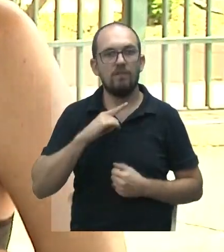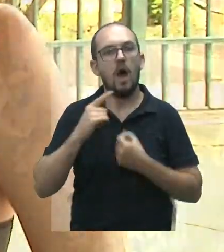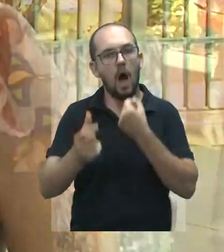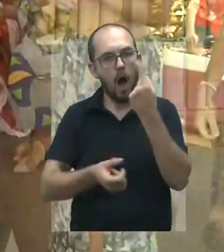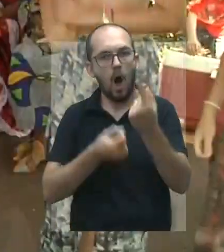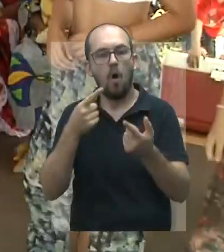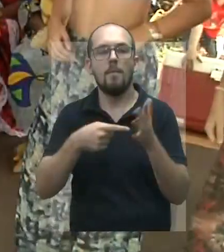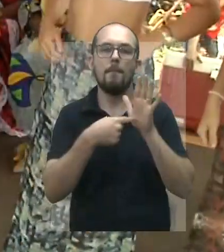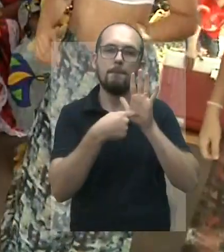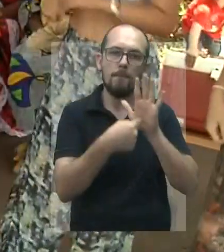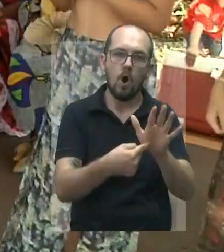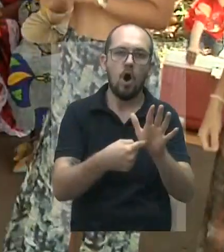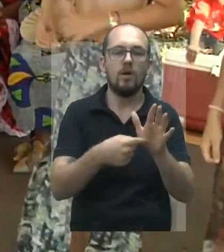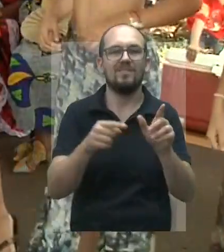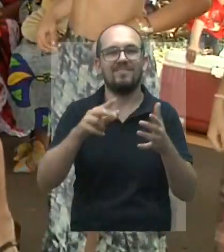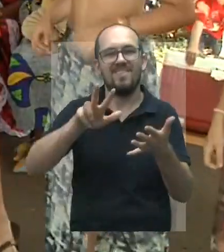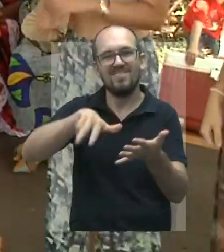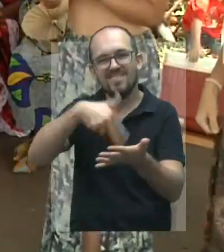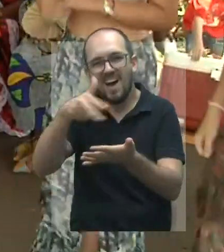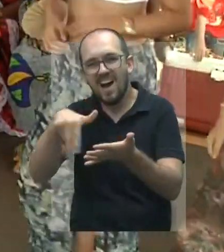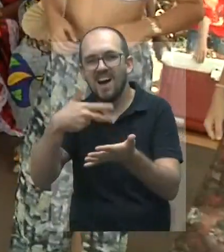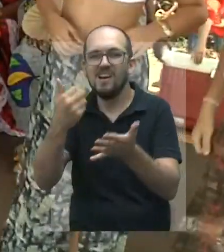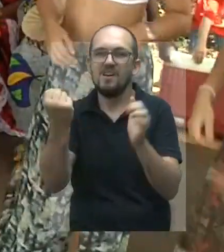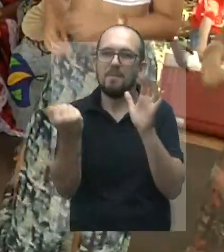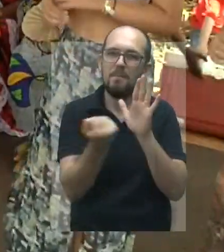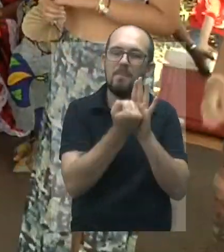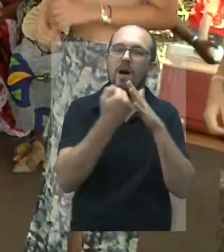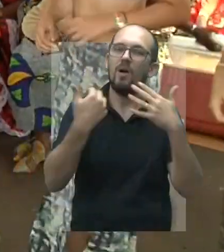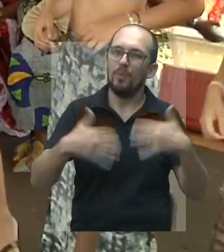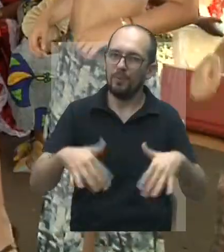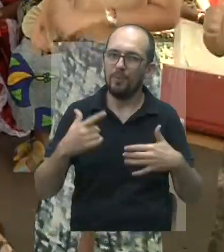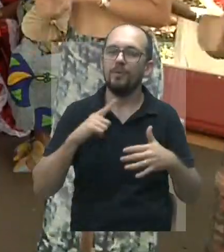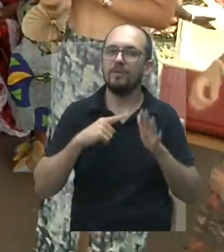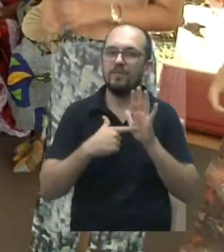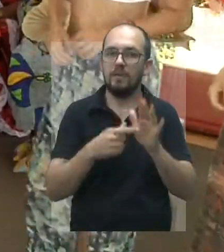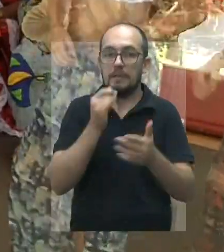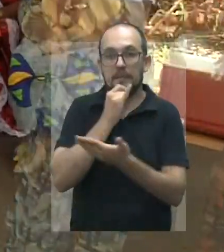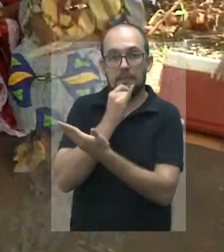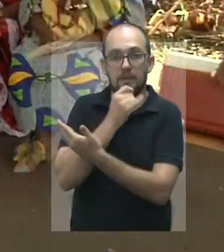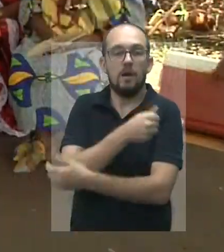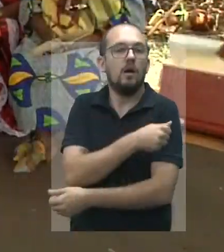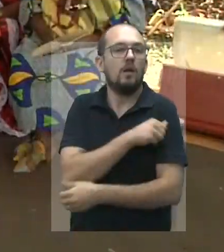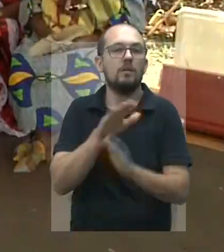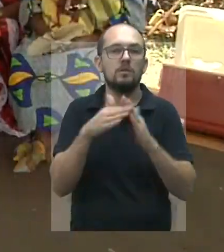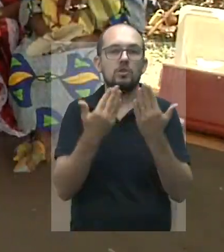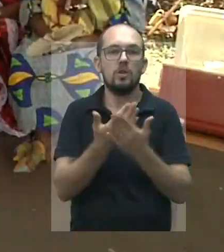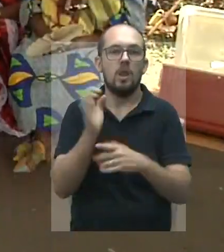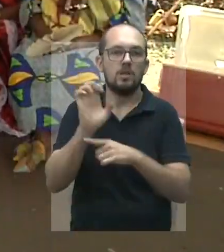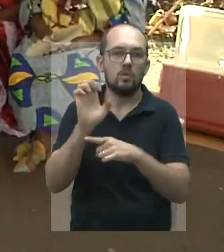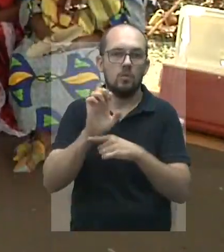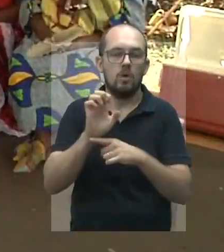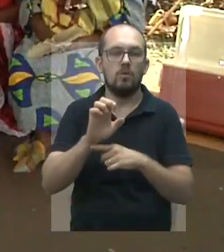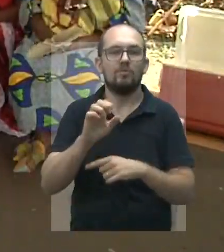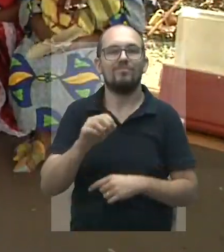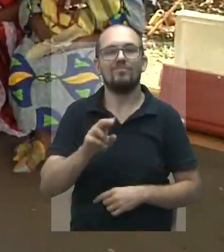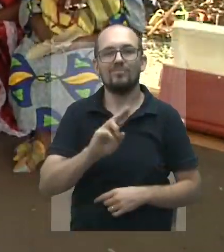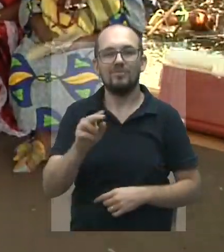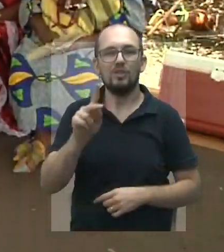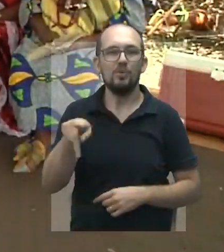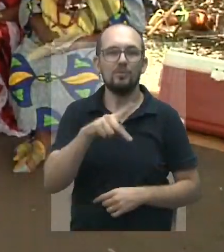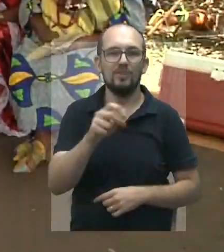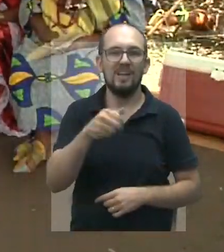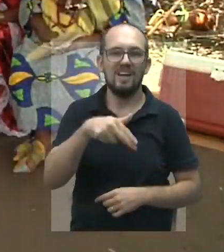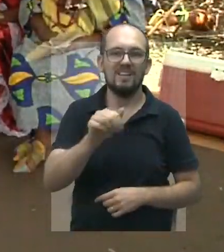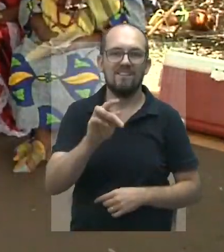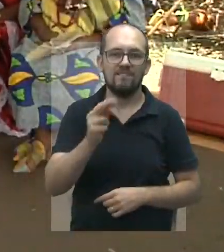algumas apresentações marcantes foram realizadas, como a dos alunos da Escola Estadual Professora Ana